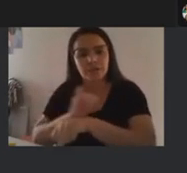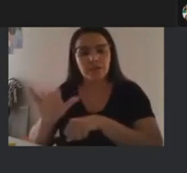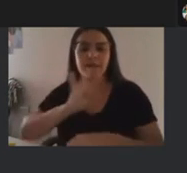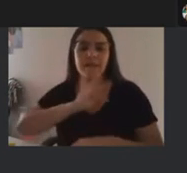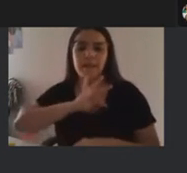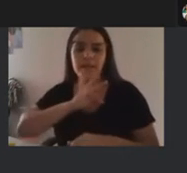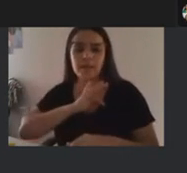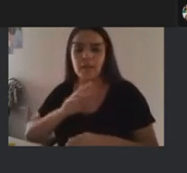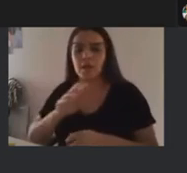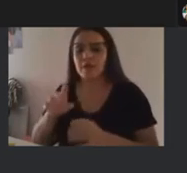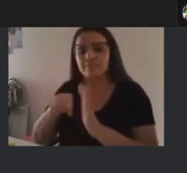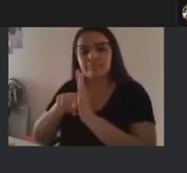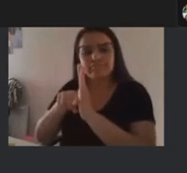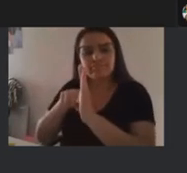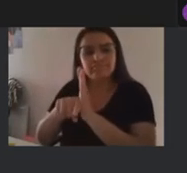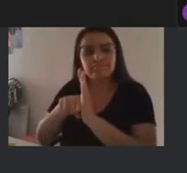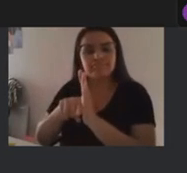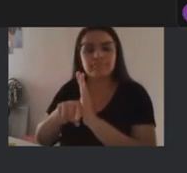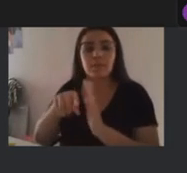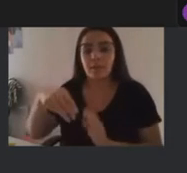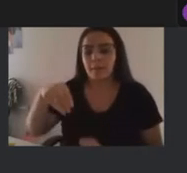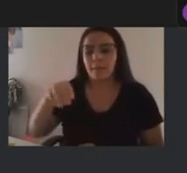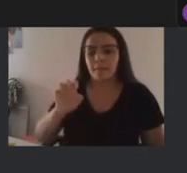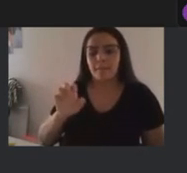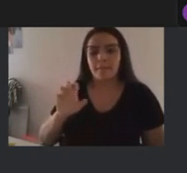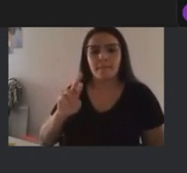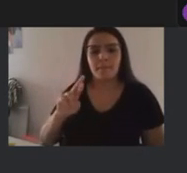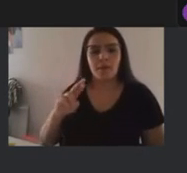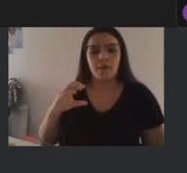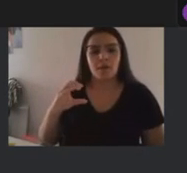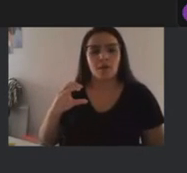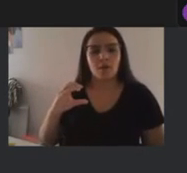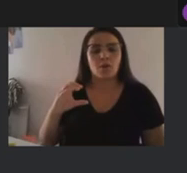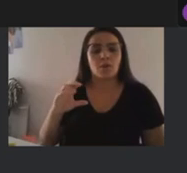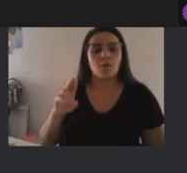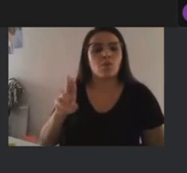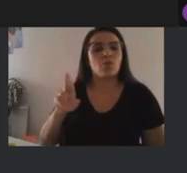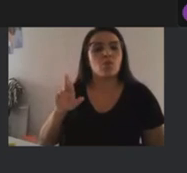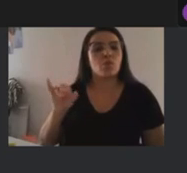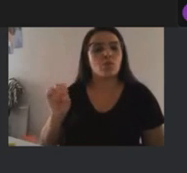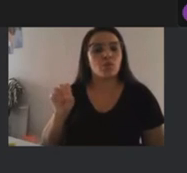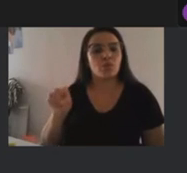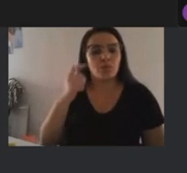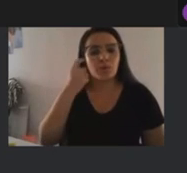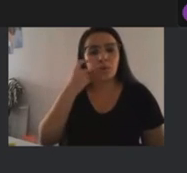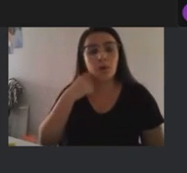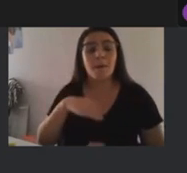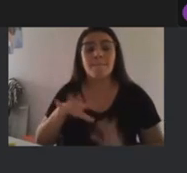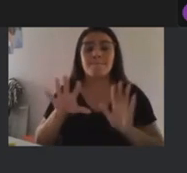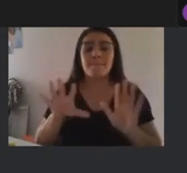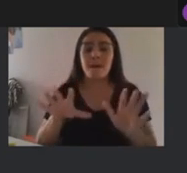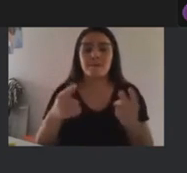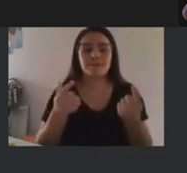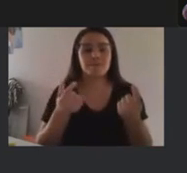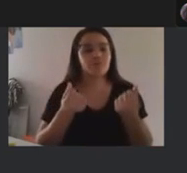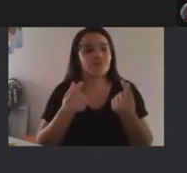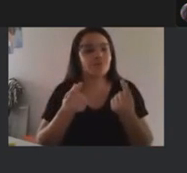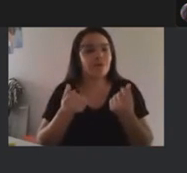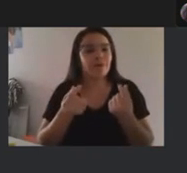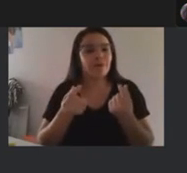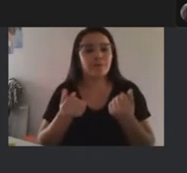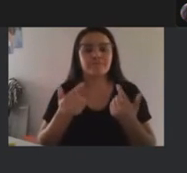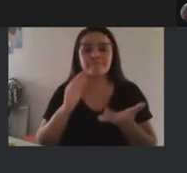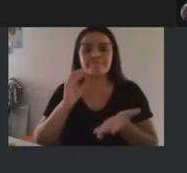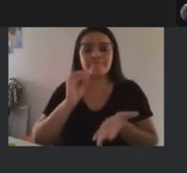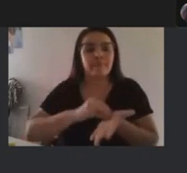mas às vezes nós não temos condições financeiras para usar a